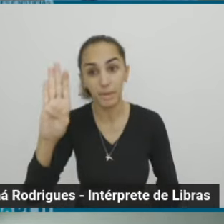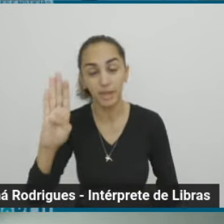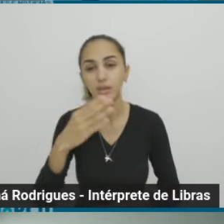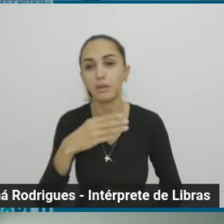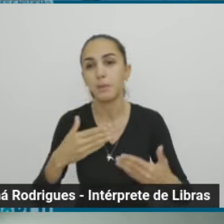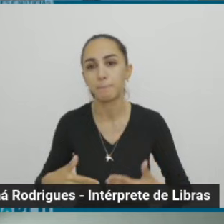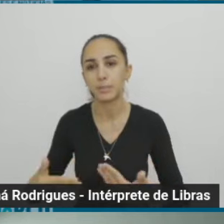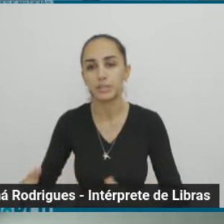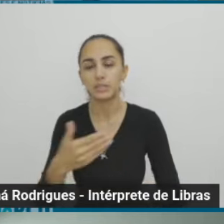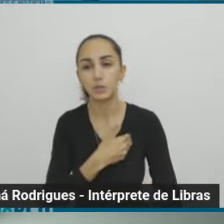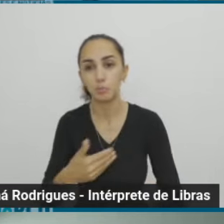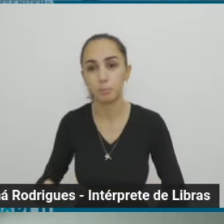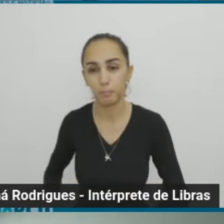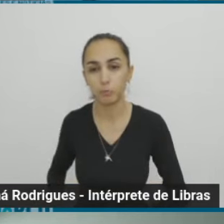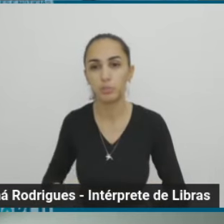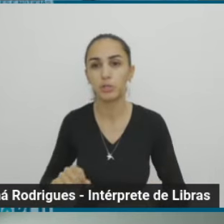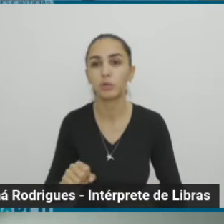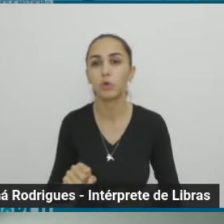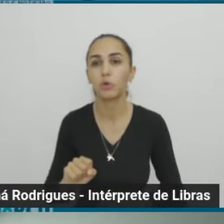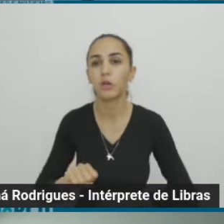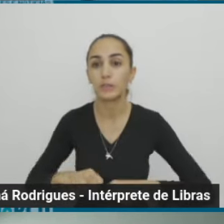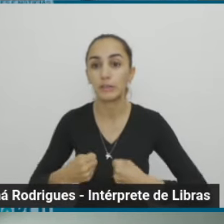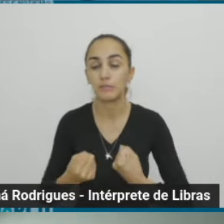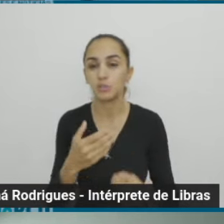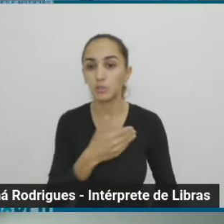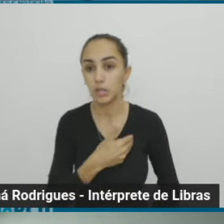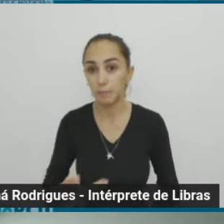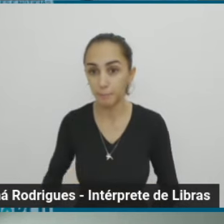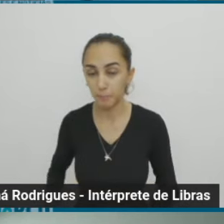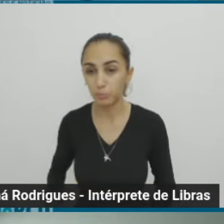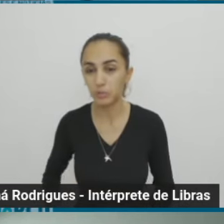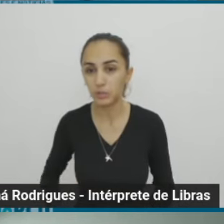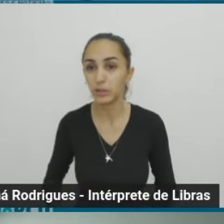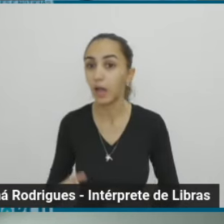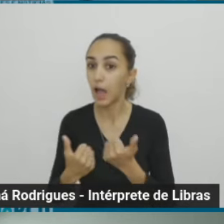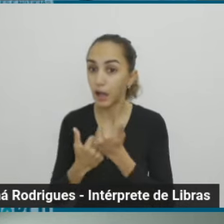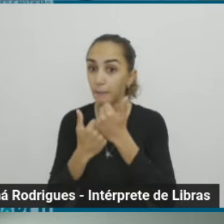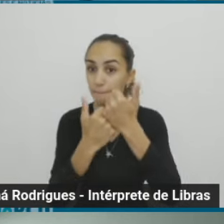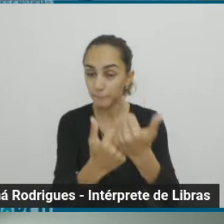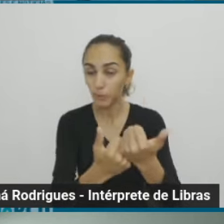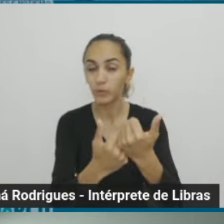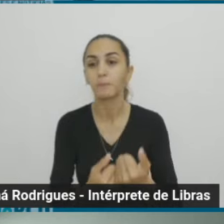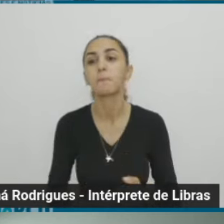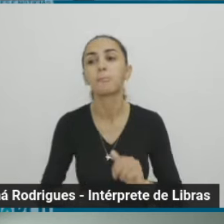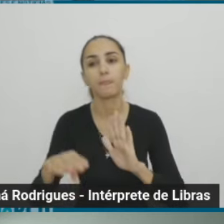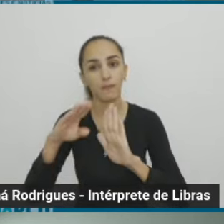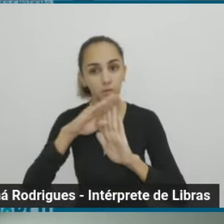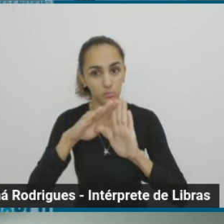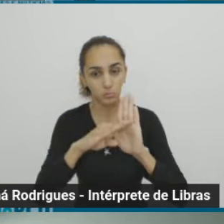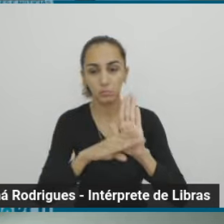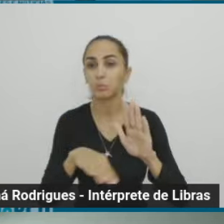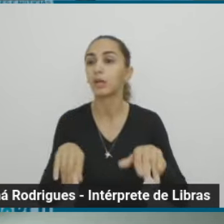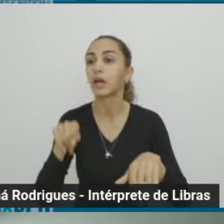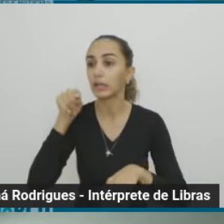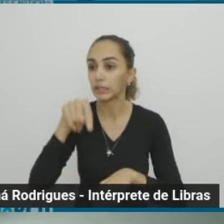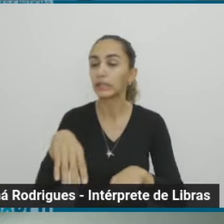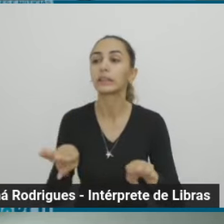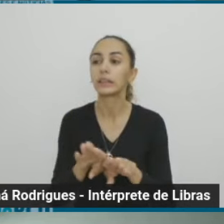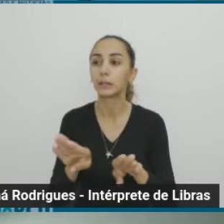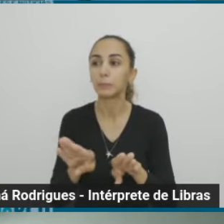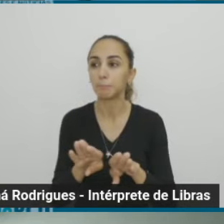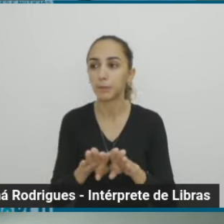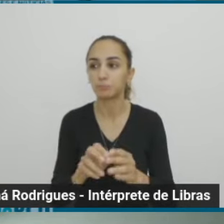Pública, até os órgãos de imprensa colaboram muito nisso, e esse seu programa é exemplo concreto disso, Abrão. O que a gente